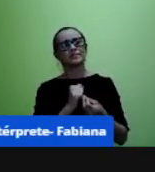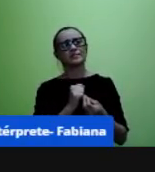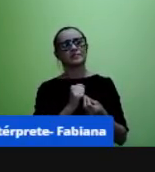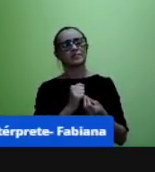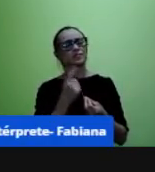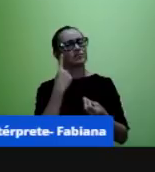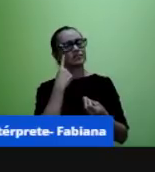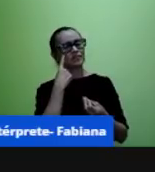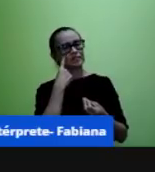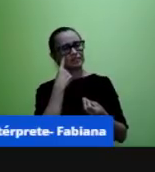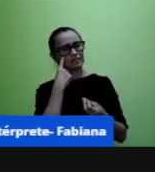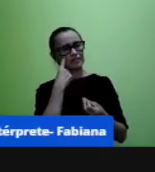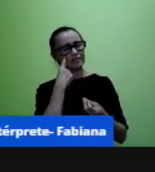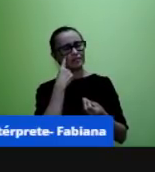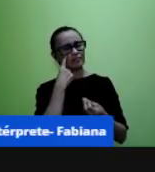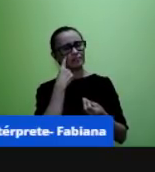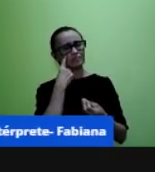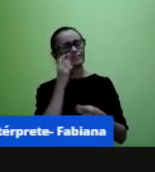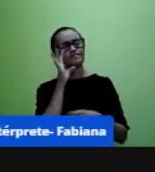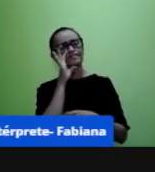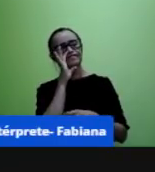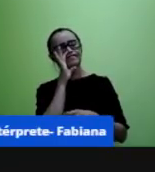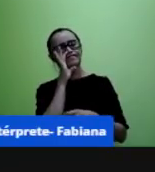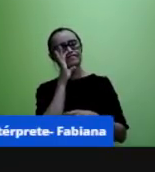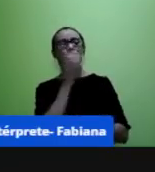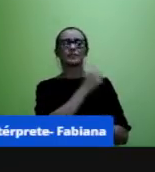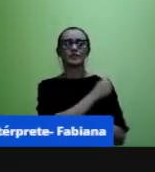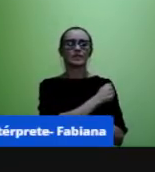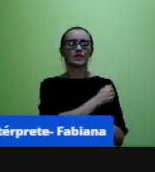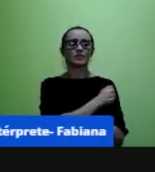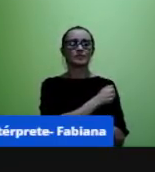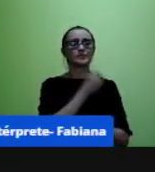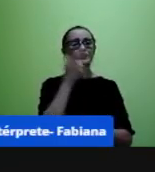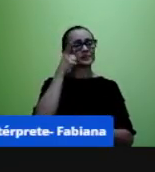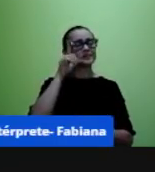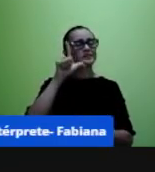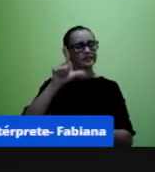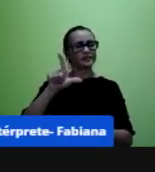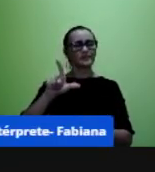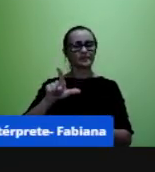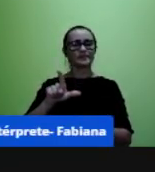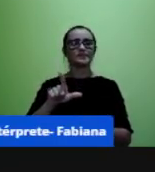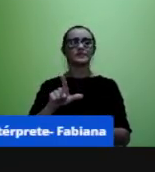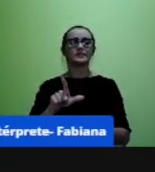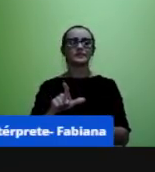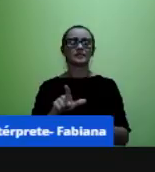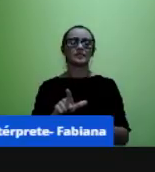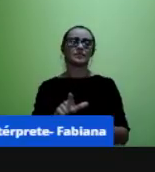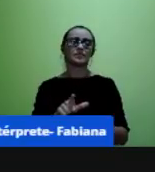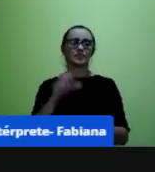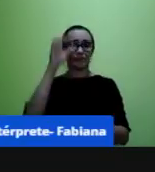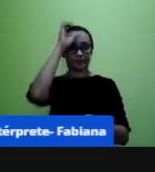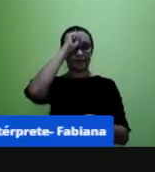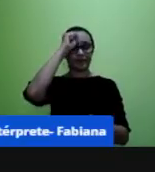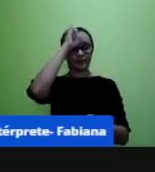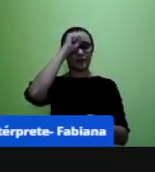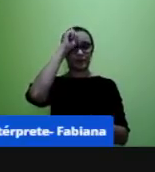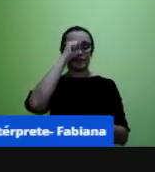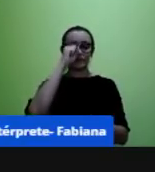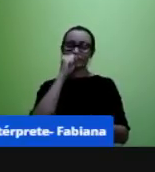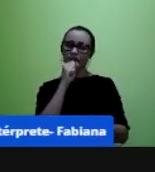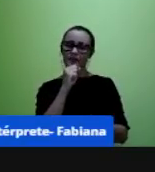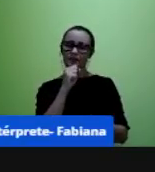não alcançar a aprendizagem, né, que vocês colocaram por meio das atividades no caderno